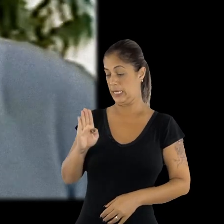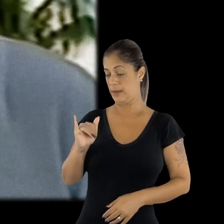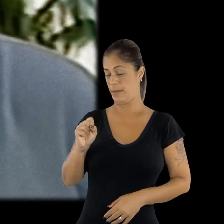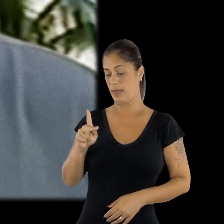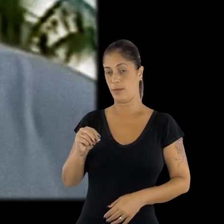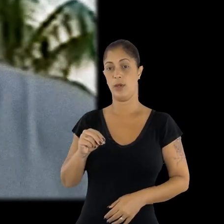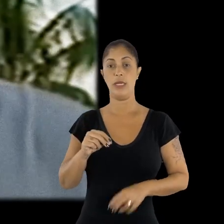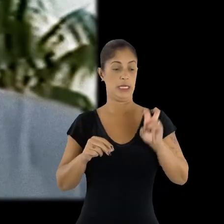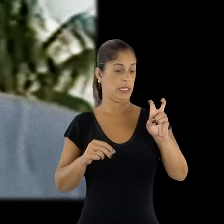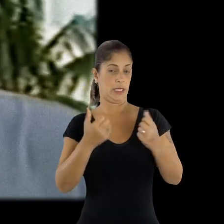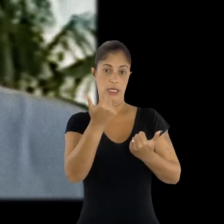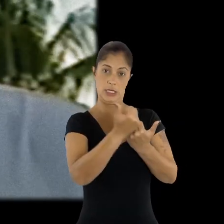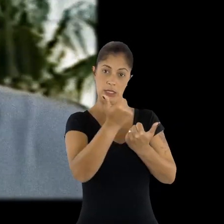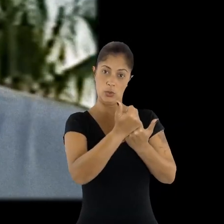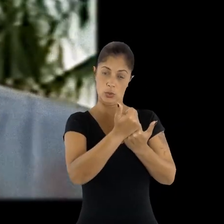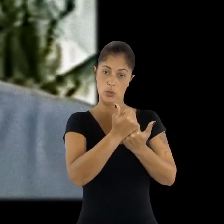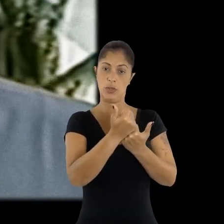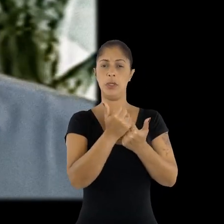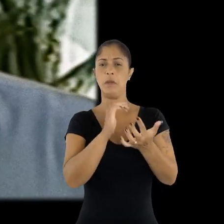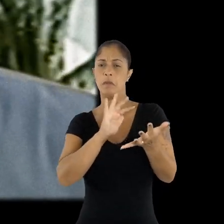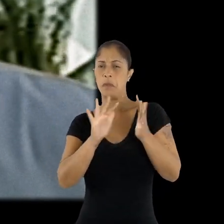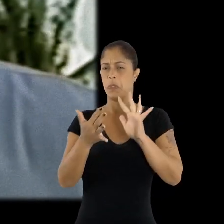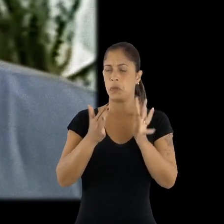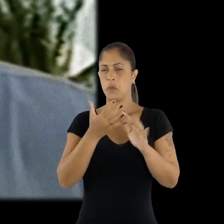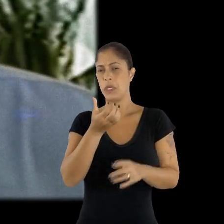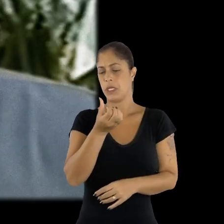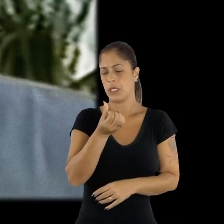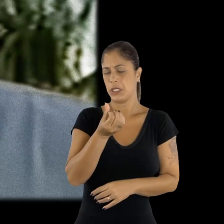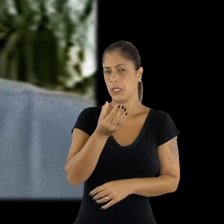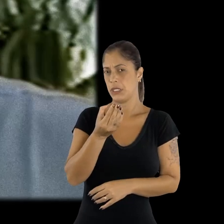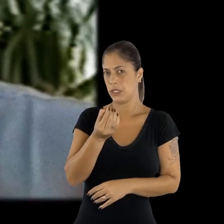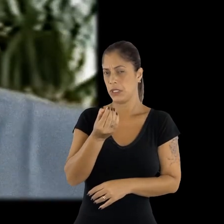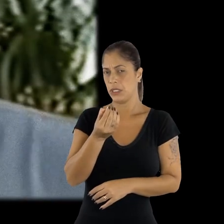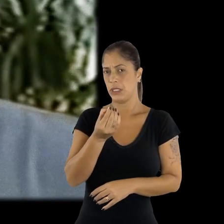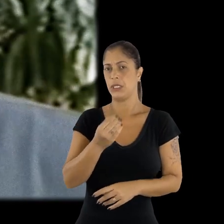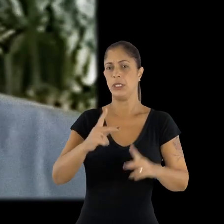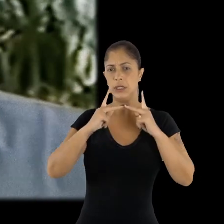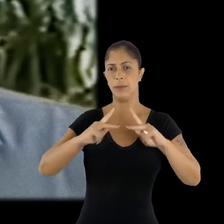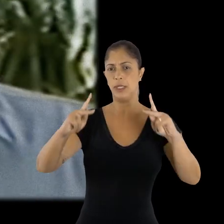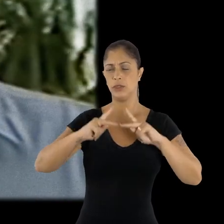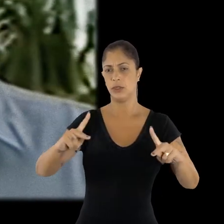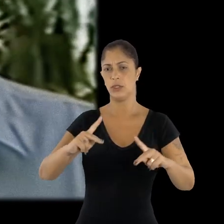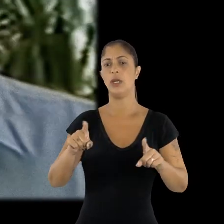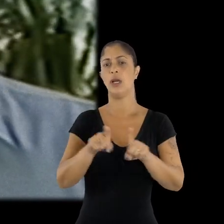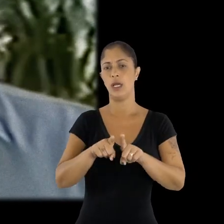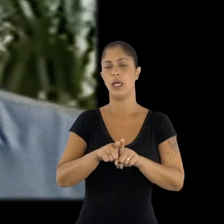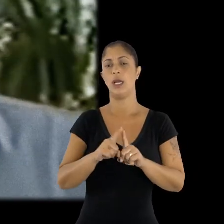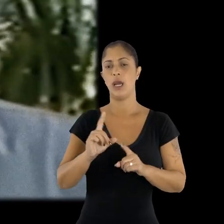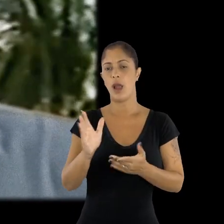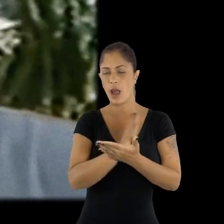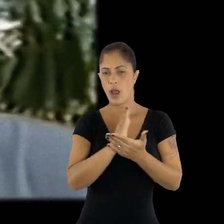bispos, 5 assessores e mais, por volta de 60 agentes pastorais,